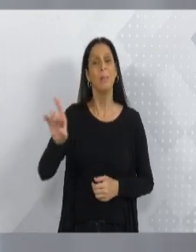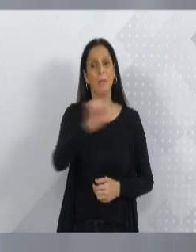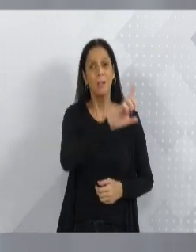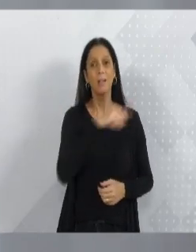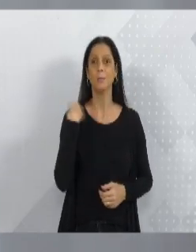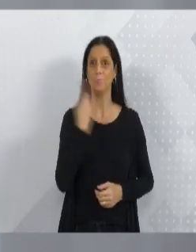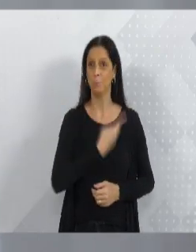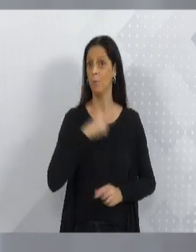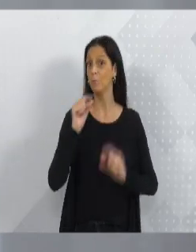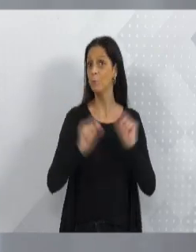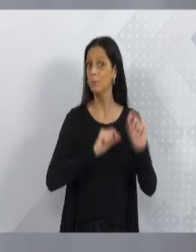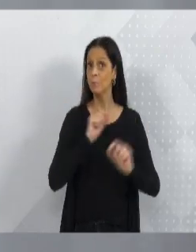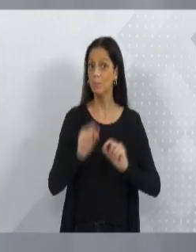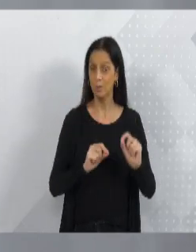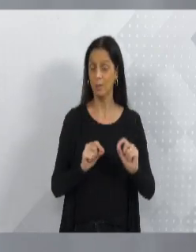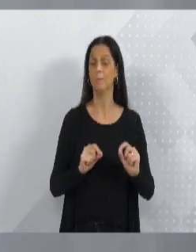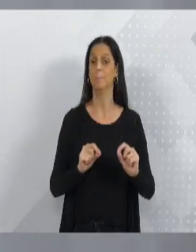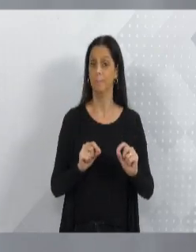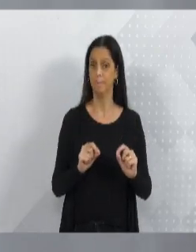nós,